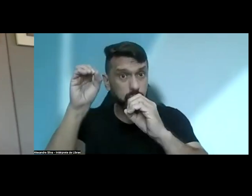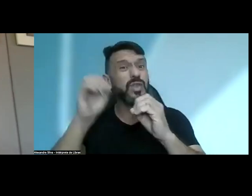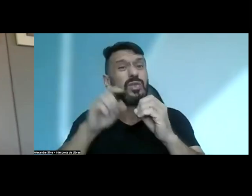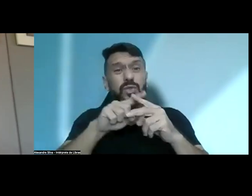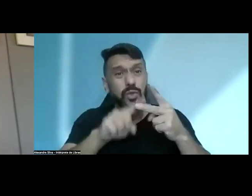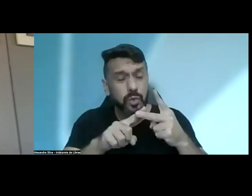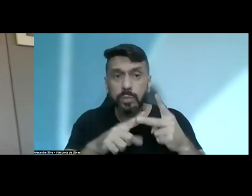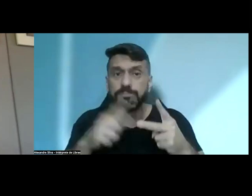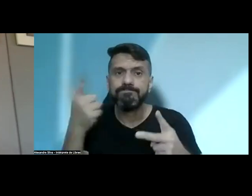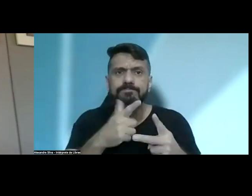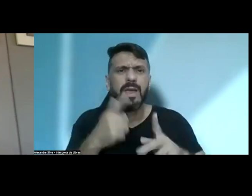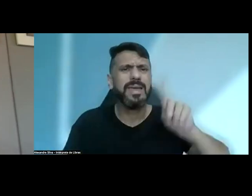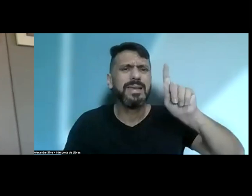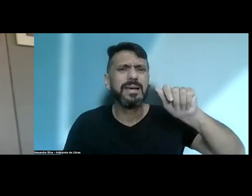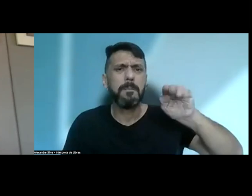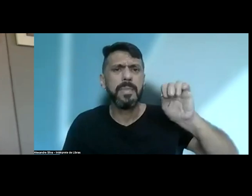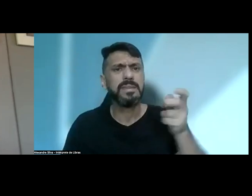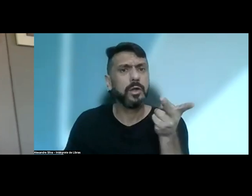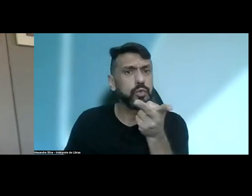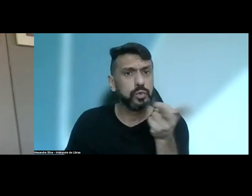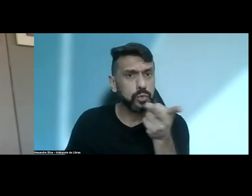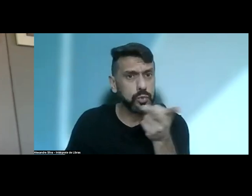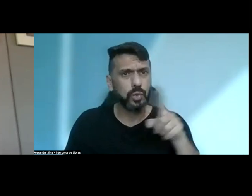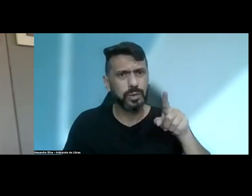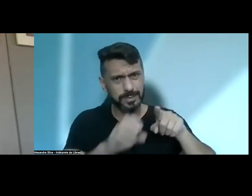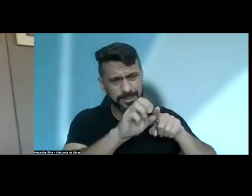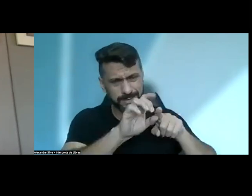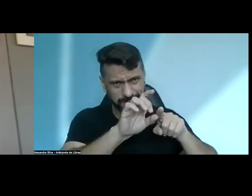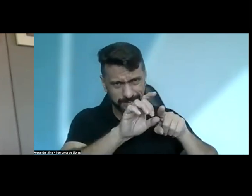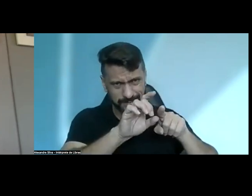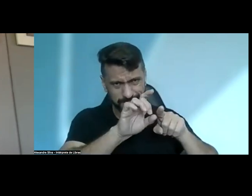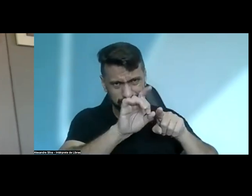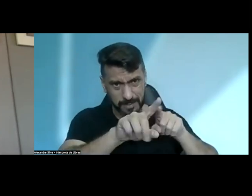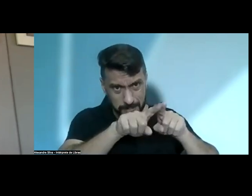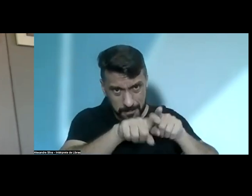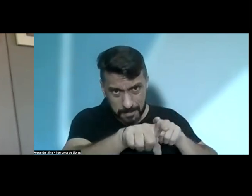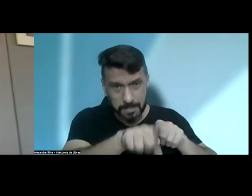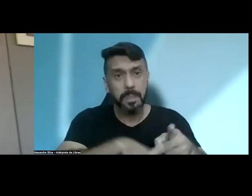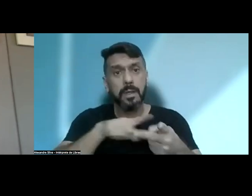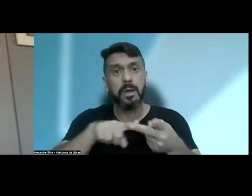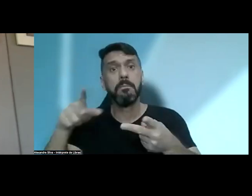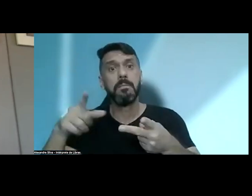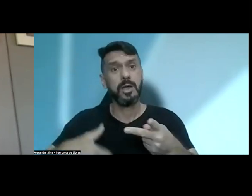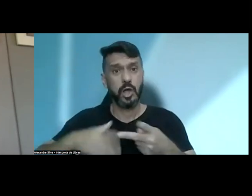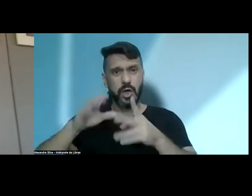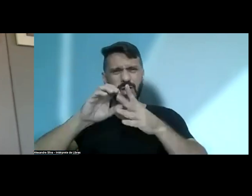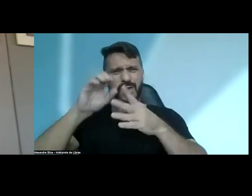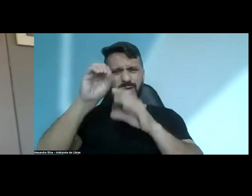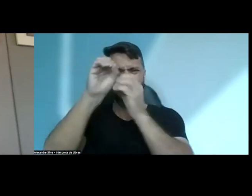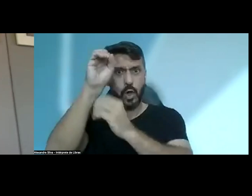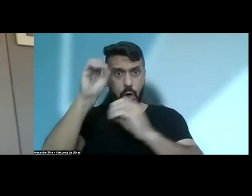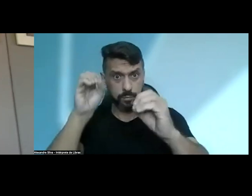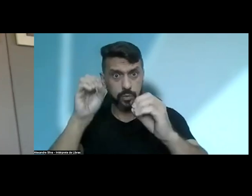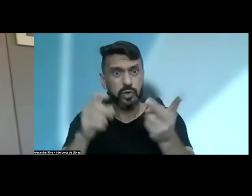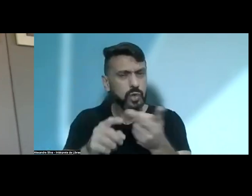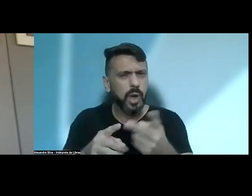mais qual seria a palavra? Muito mais saudáveis. E isso tem estudos realmente, né, em clínicas de fertilização que se